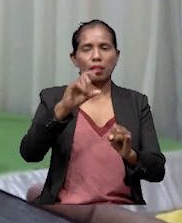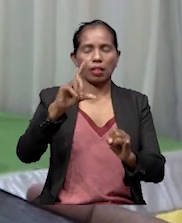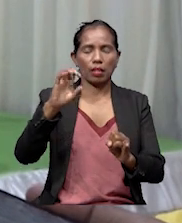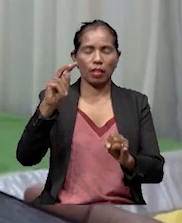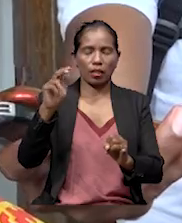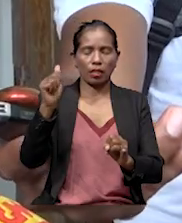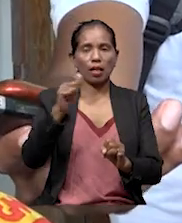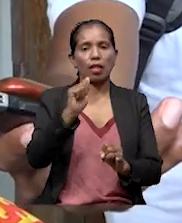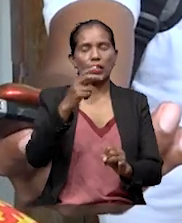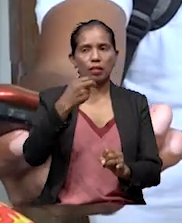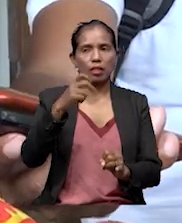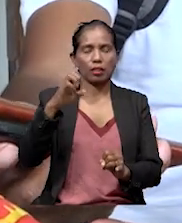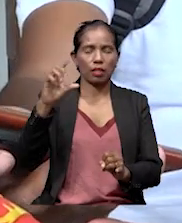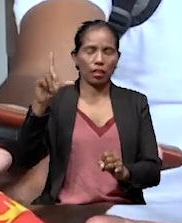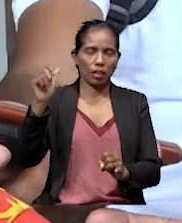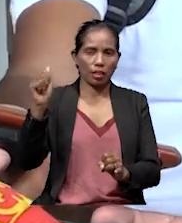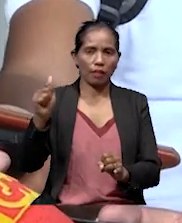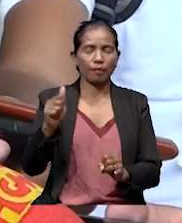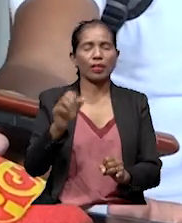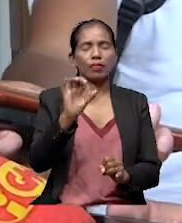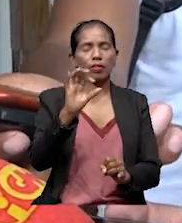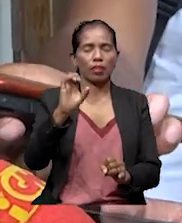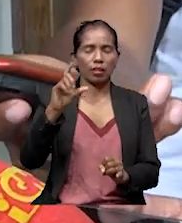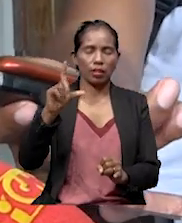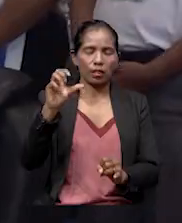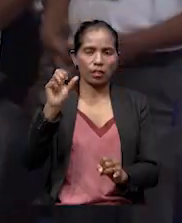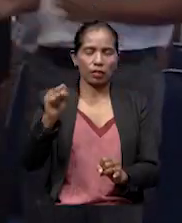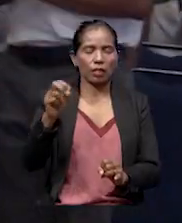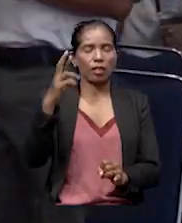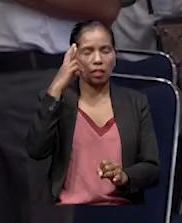Angela Freitas, Felisberto Arauzo Duarte, no José Manuel